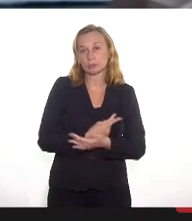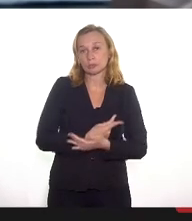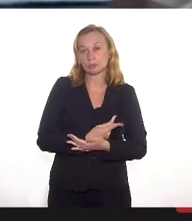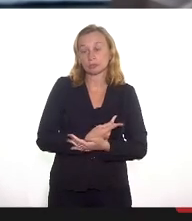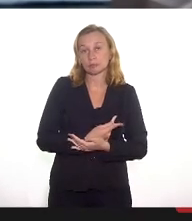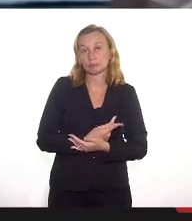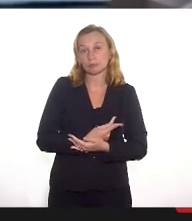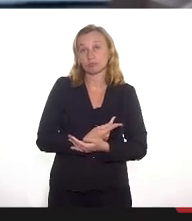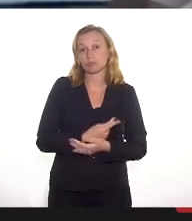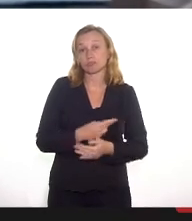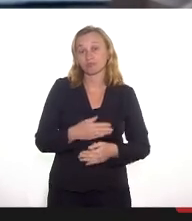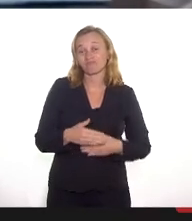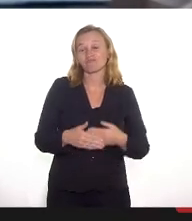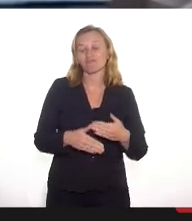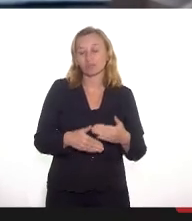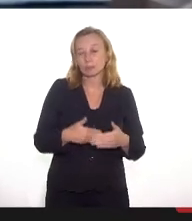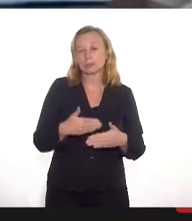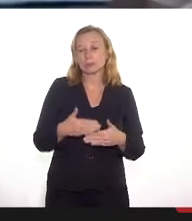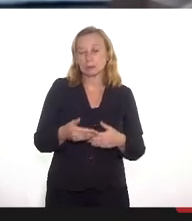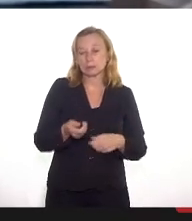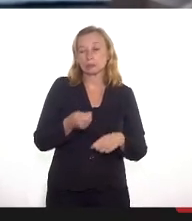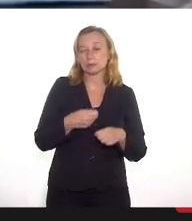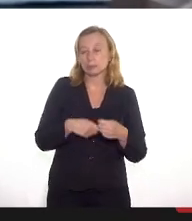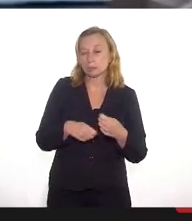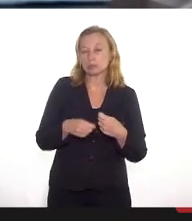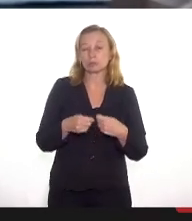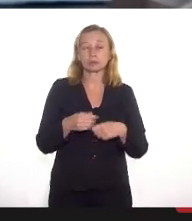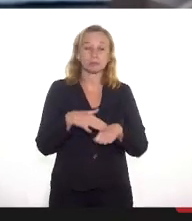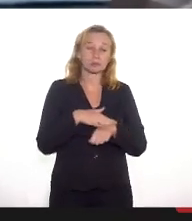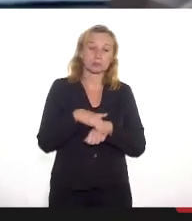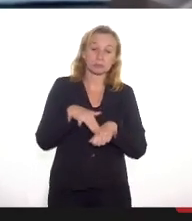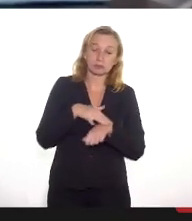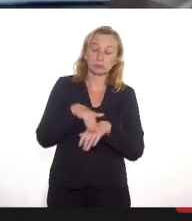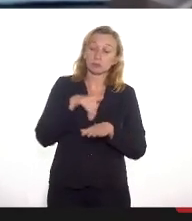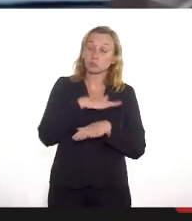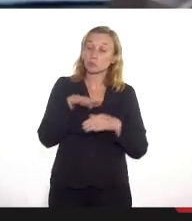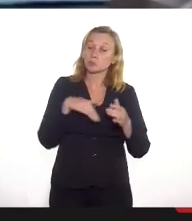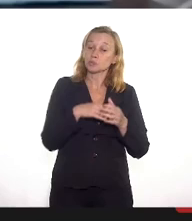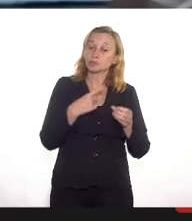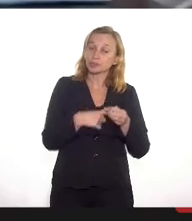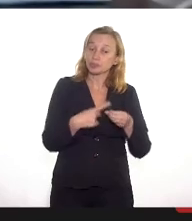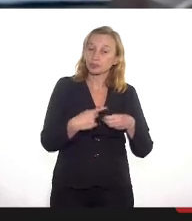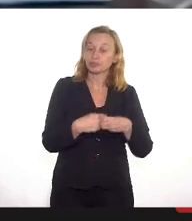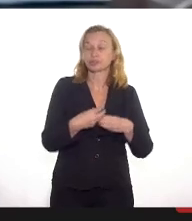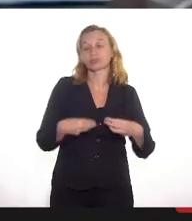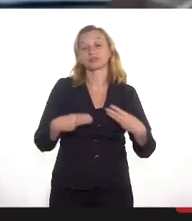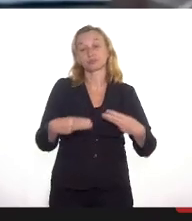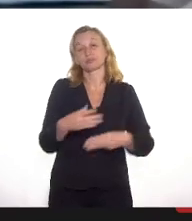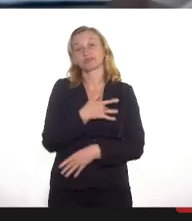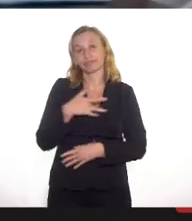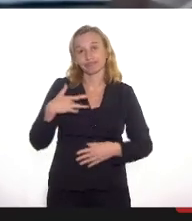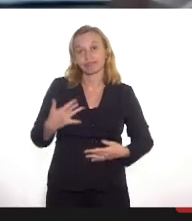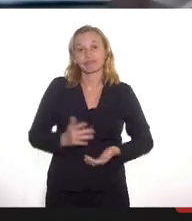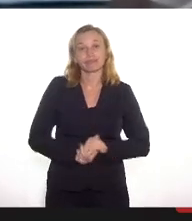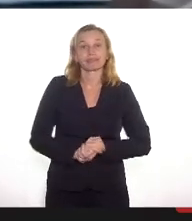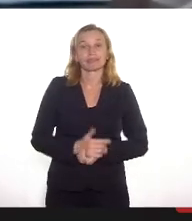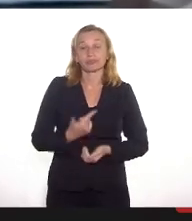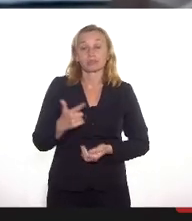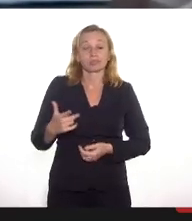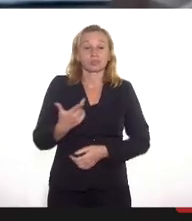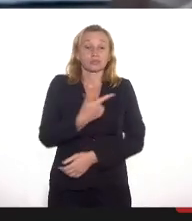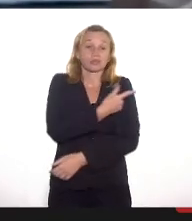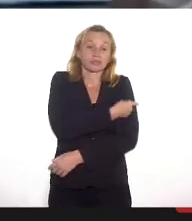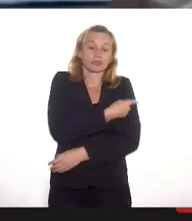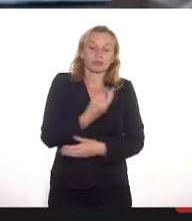que são processos que tem que ser negociado é com todos os municípios e com o Ministério da Saúde não lava